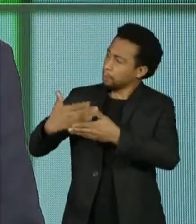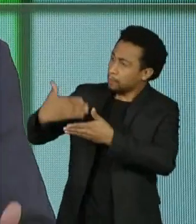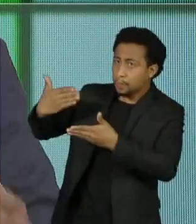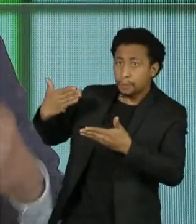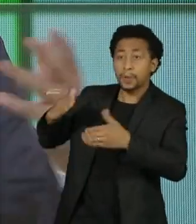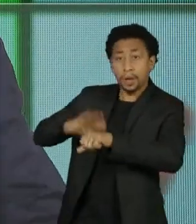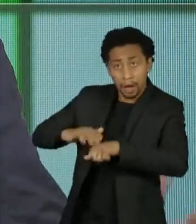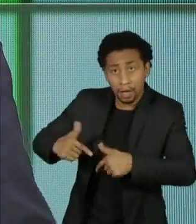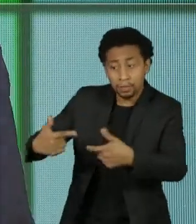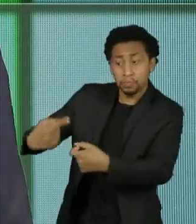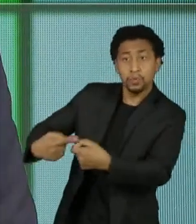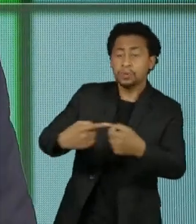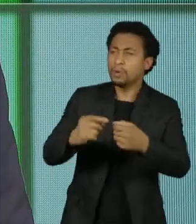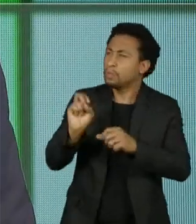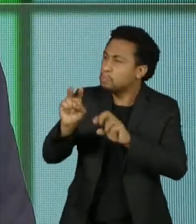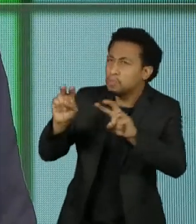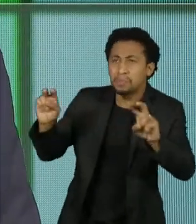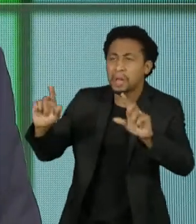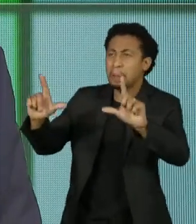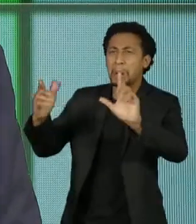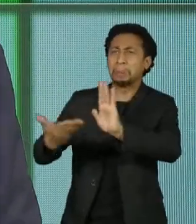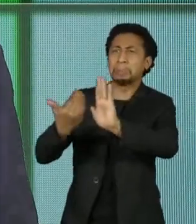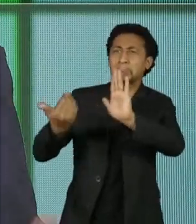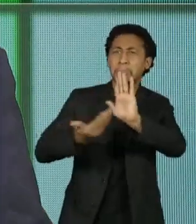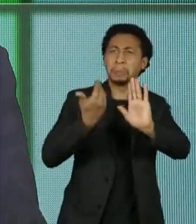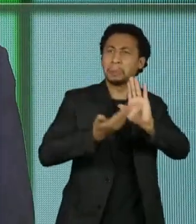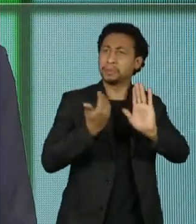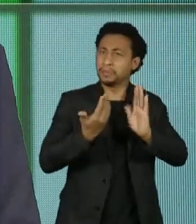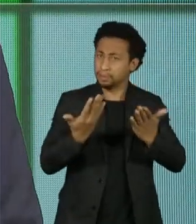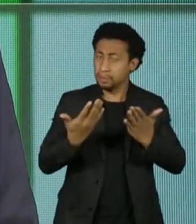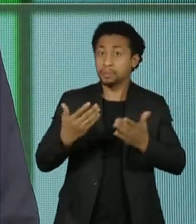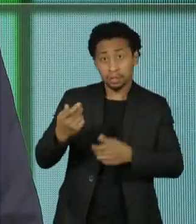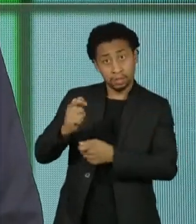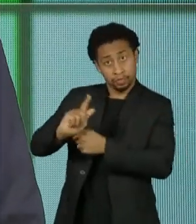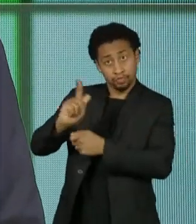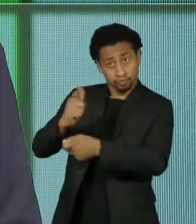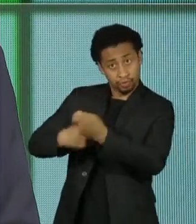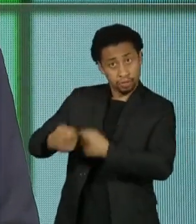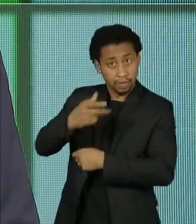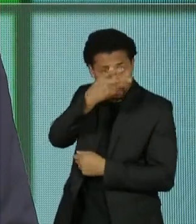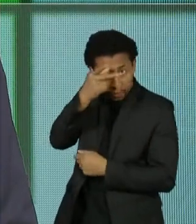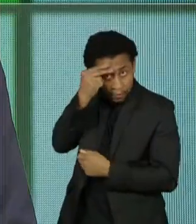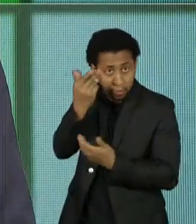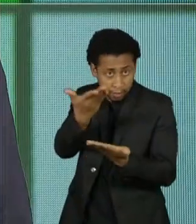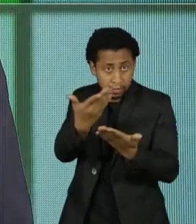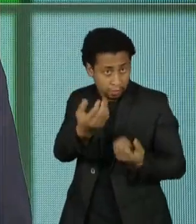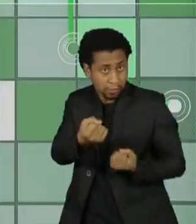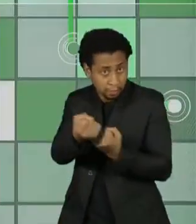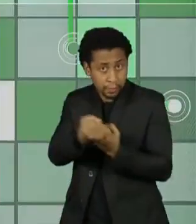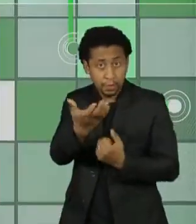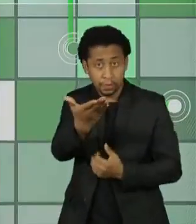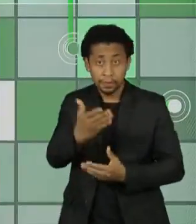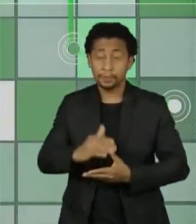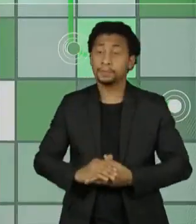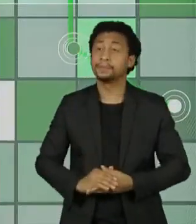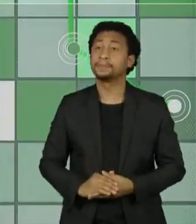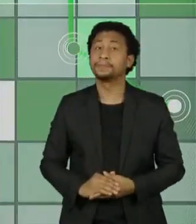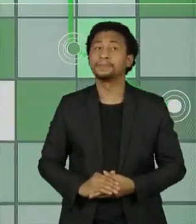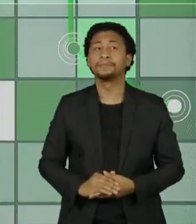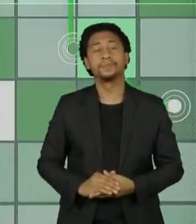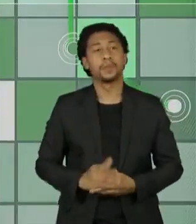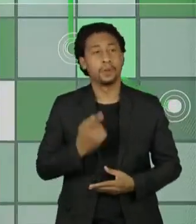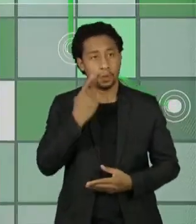precisamos fazer para o interior e as placas tinham sido removidas pela atual gestão da Prefeitura, que conta com o seu apoio. Haddad, essa